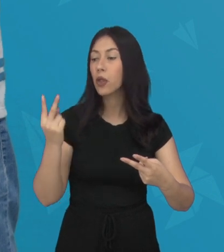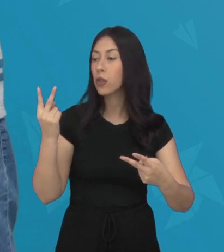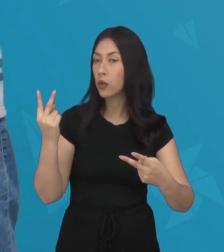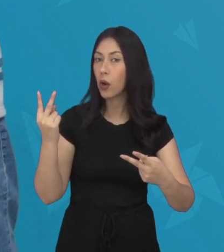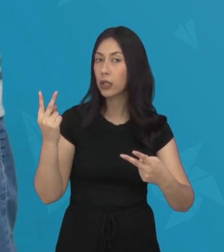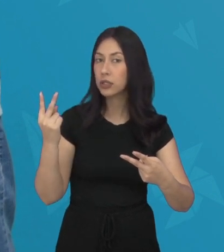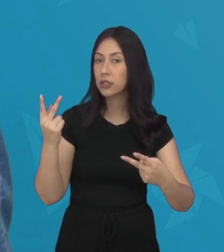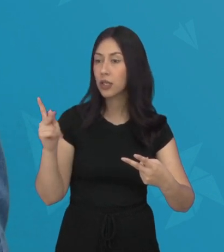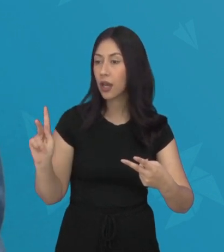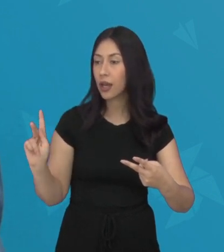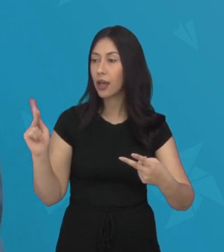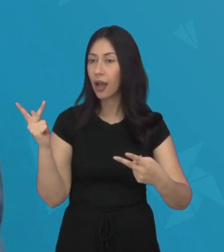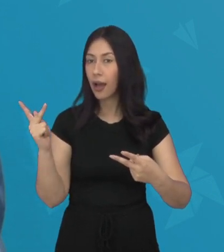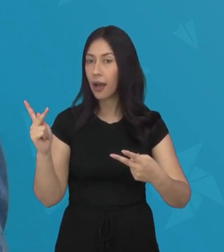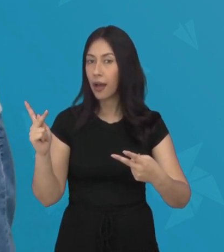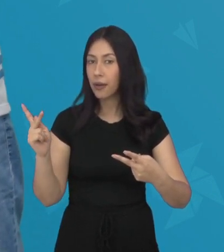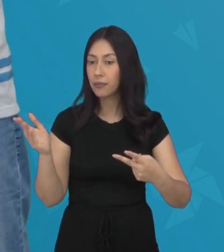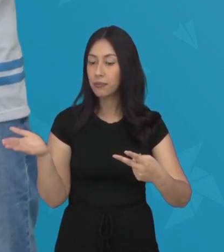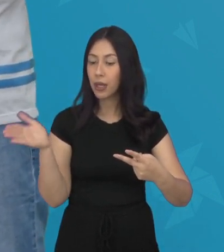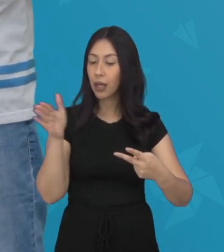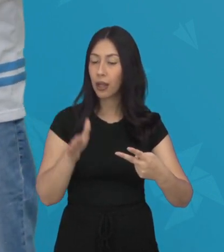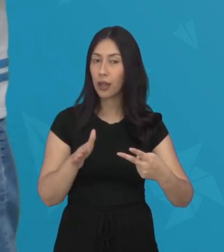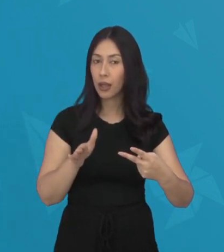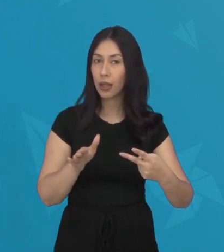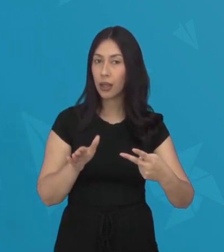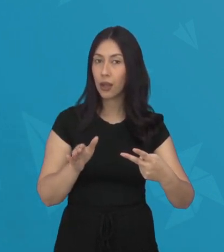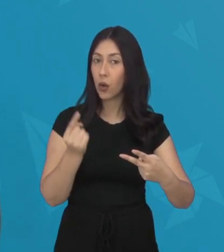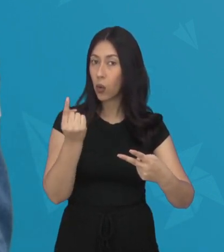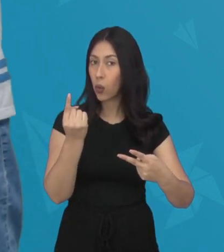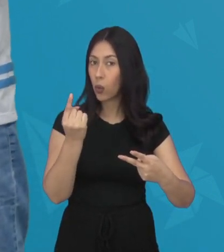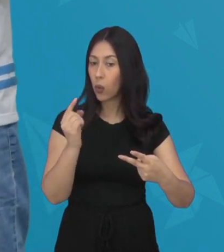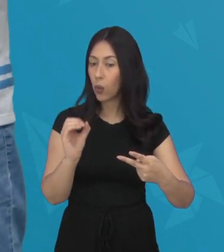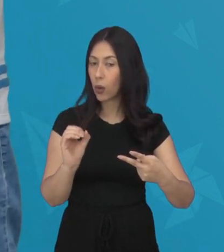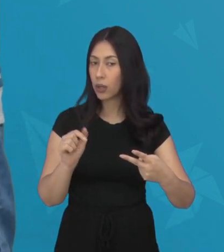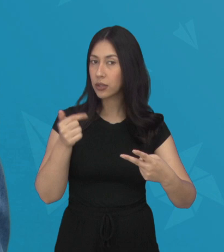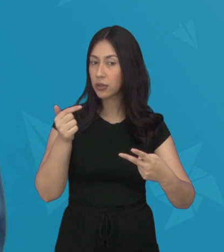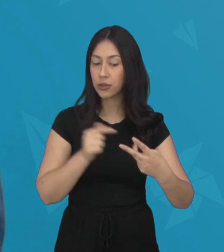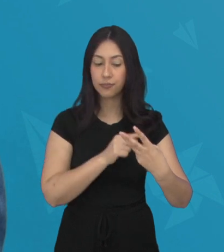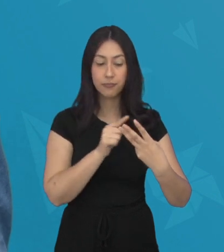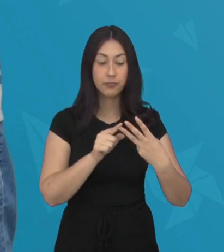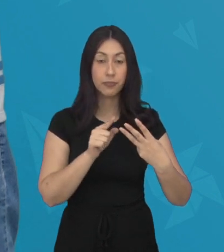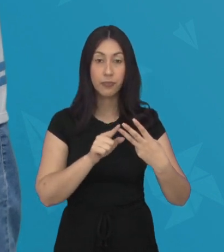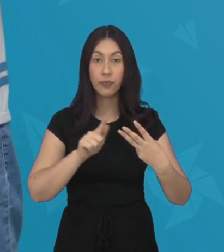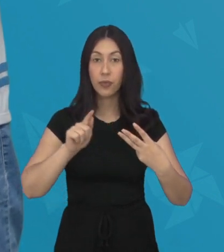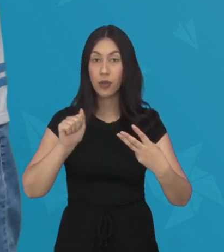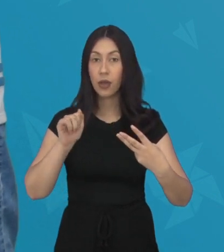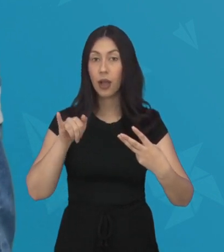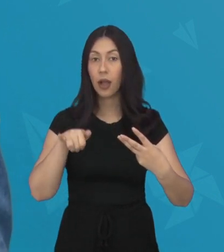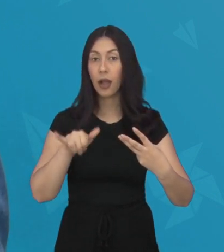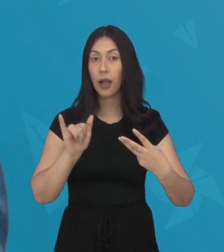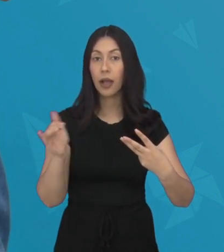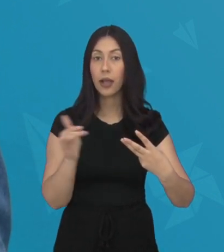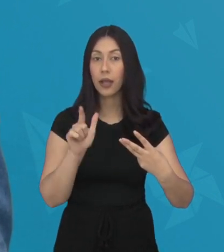2 partes de hidrogênio para 1 parte de oxigênio na equação química. E a lei de Gay-Lussac, a gente trabalhou ali